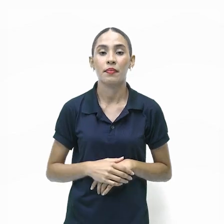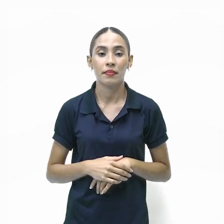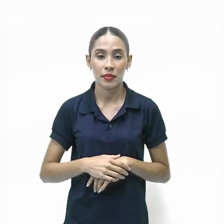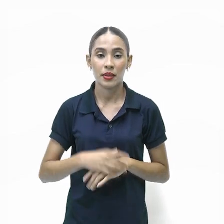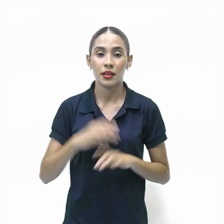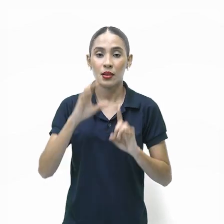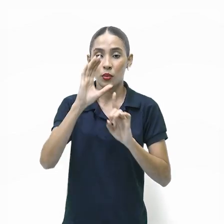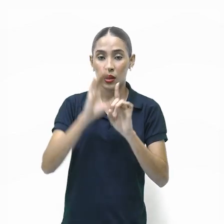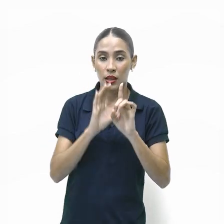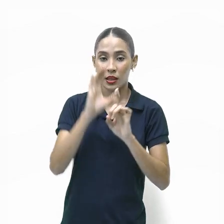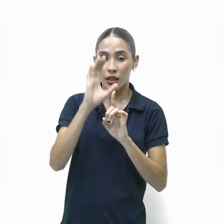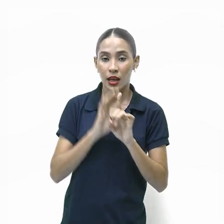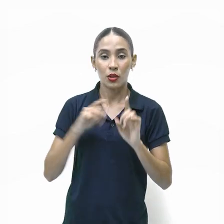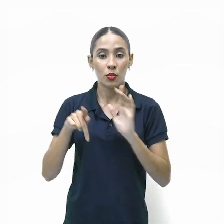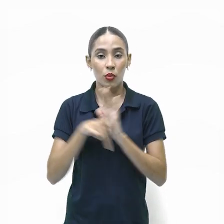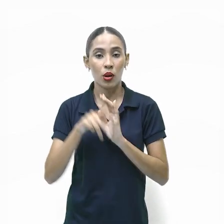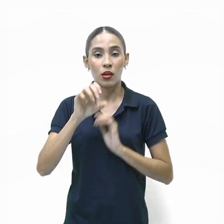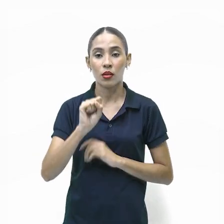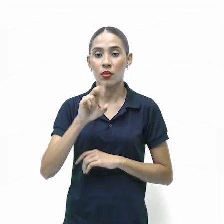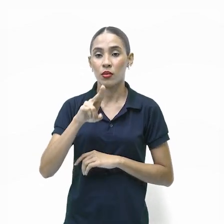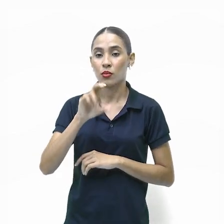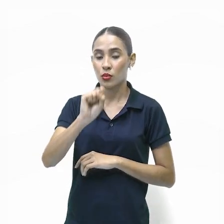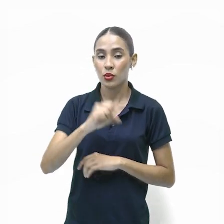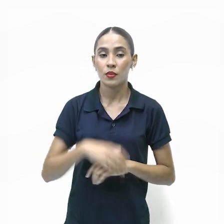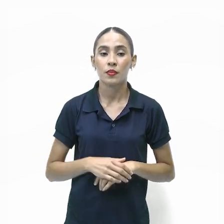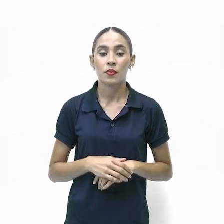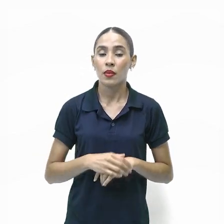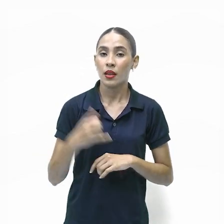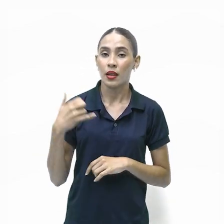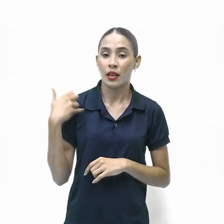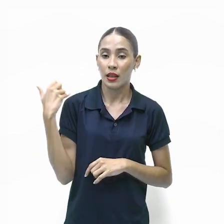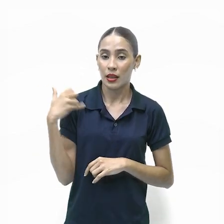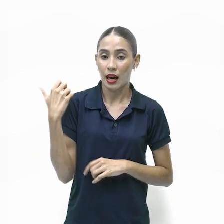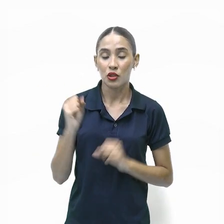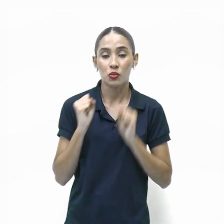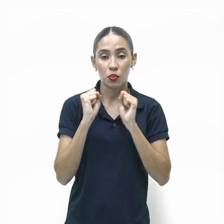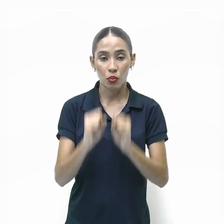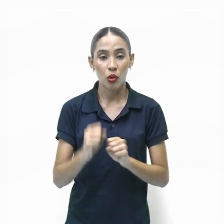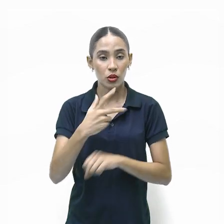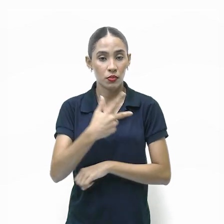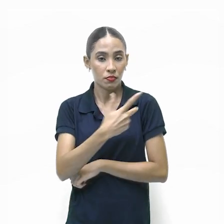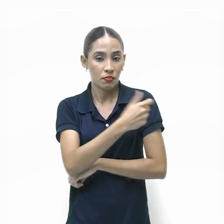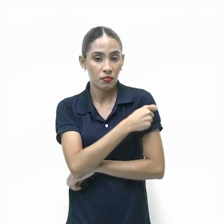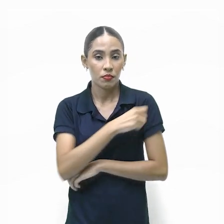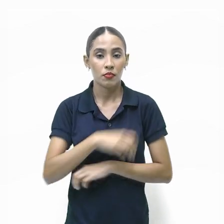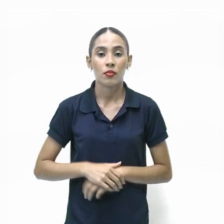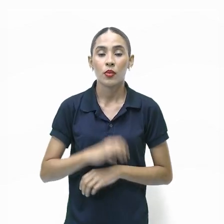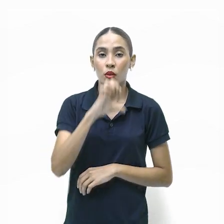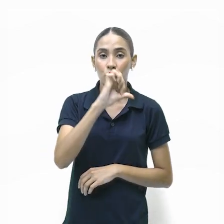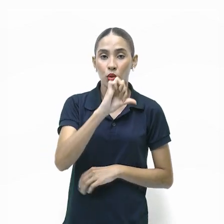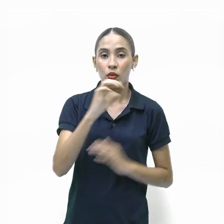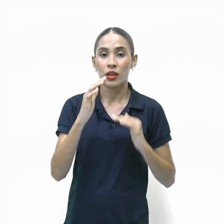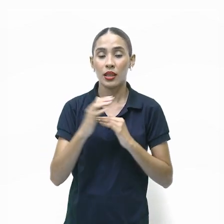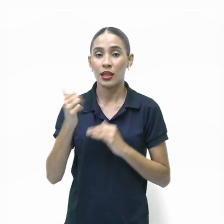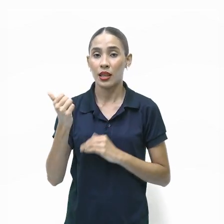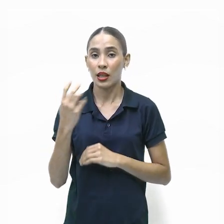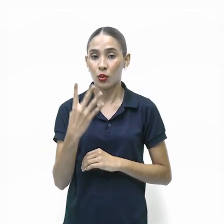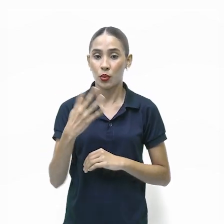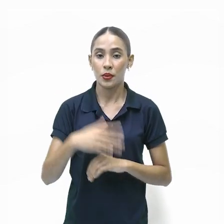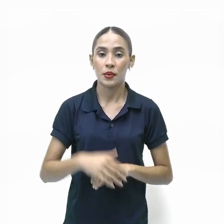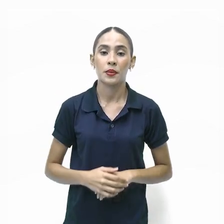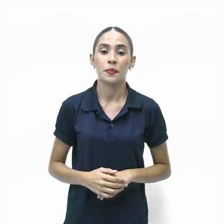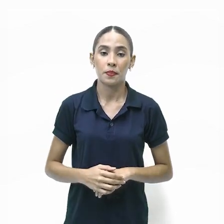no calendário de vacinação do SUS. A faixa etária que pode receber a vacina é de 9 a